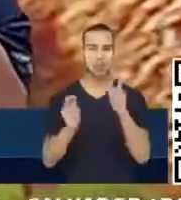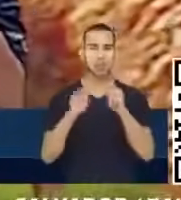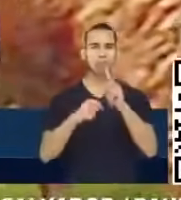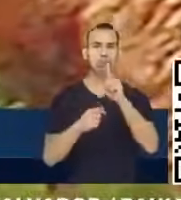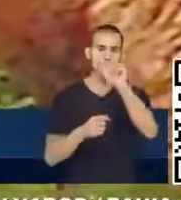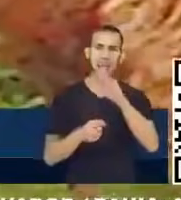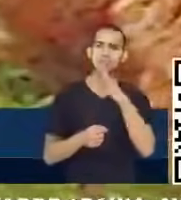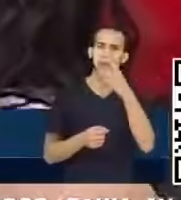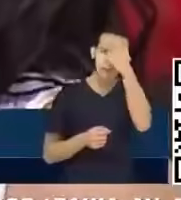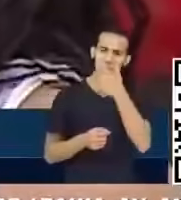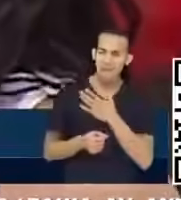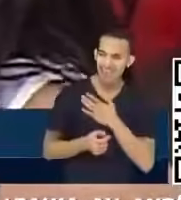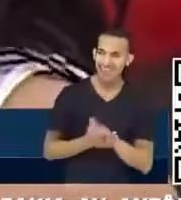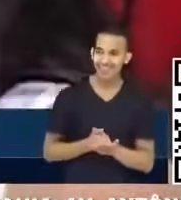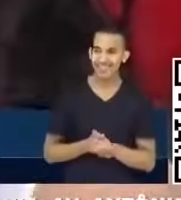cara de conhece